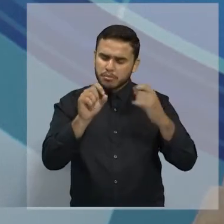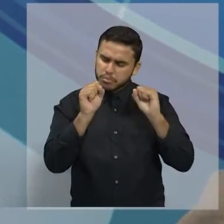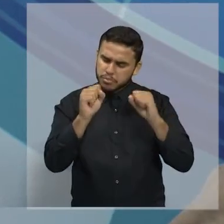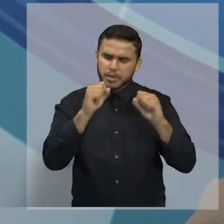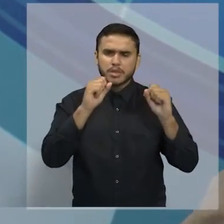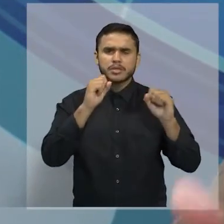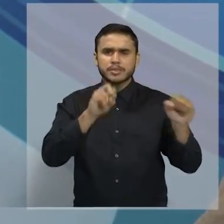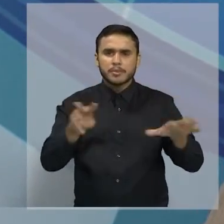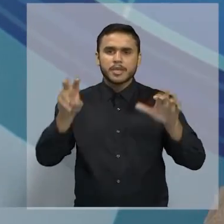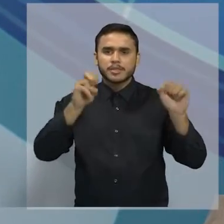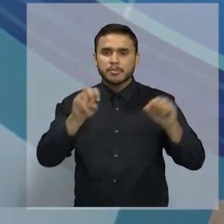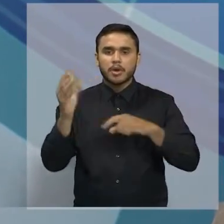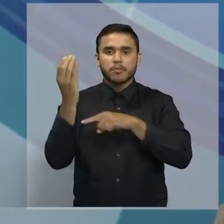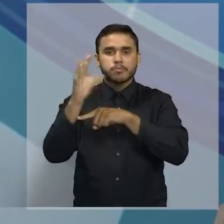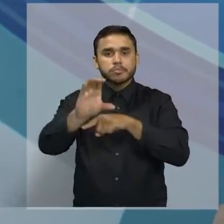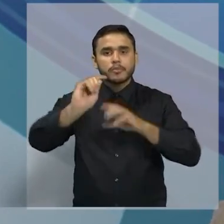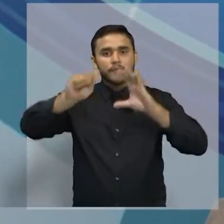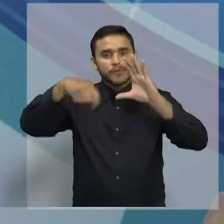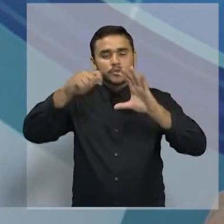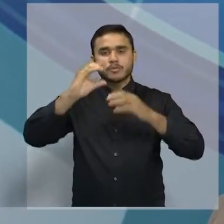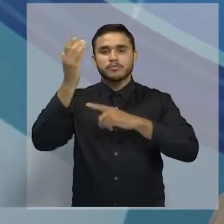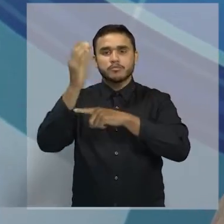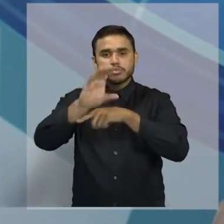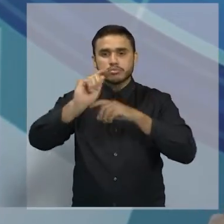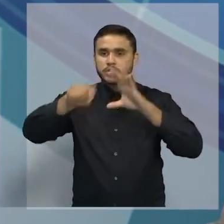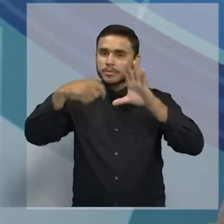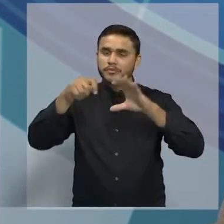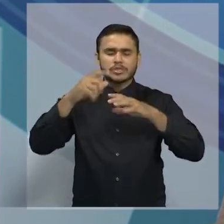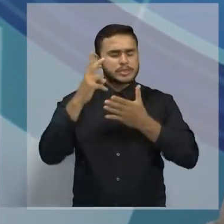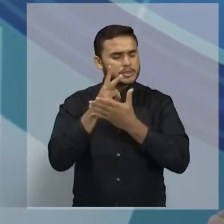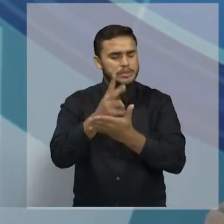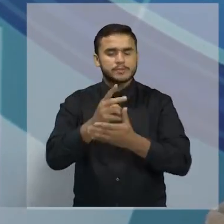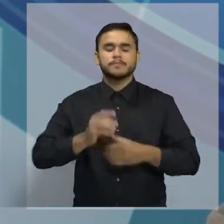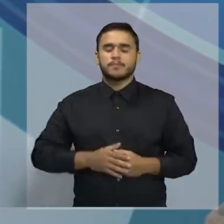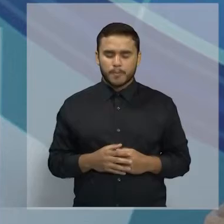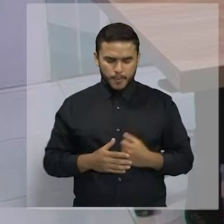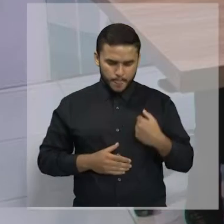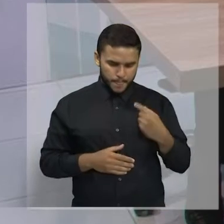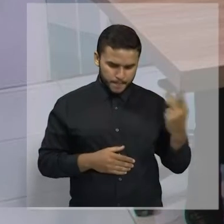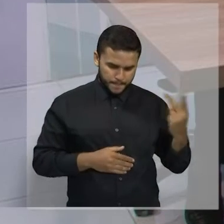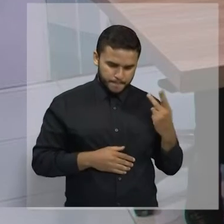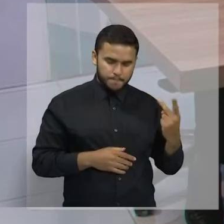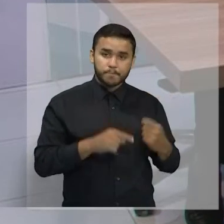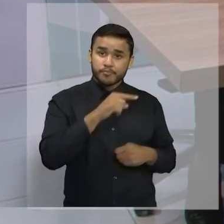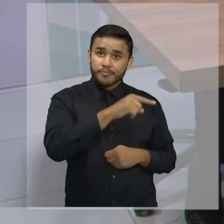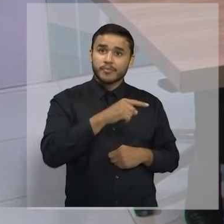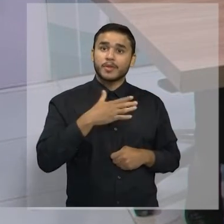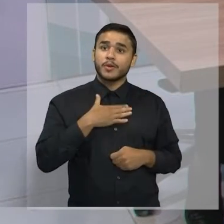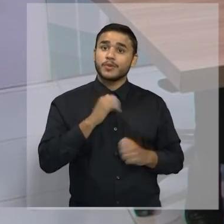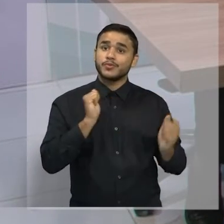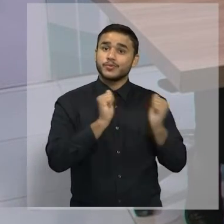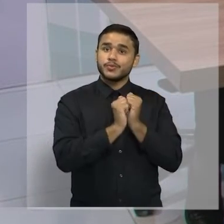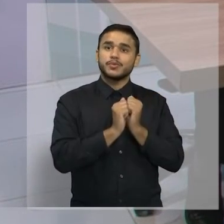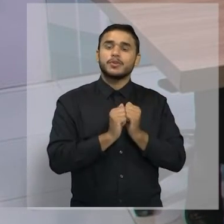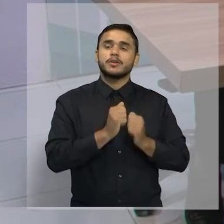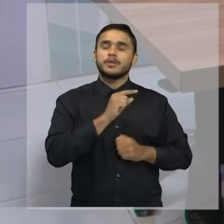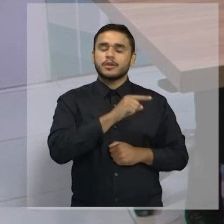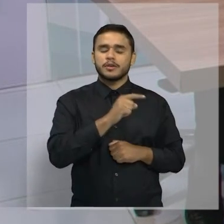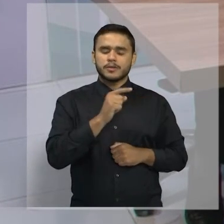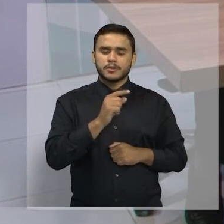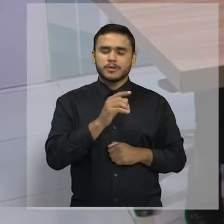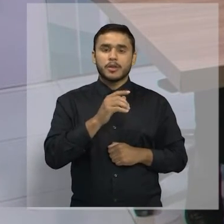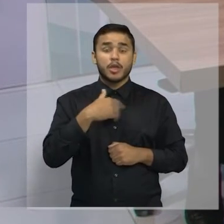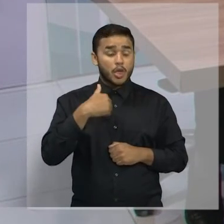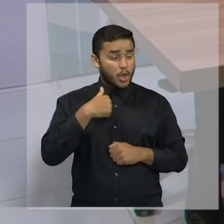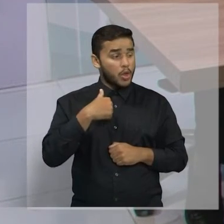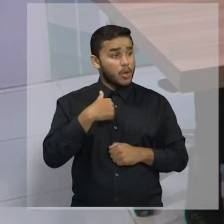toda semana nós lançamos um vídeo novo. Inclusive, Clécio, eu e Arnaldo, nós fomos, nos primeiros programas, nós fomos à rua perguntar